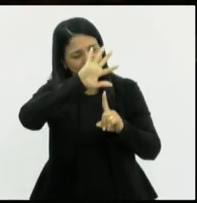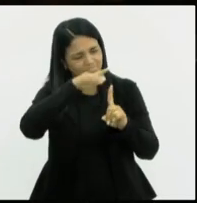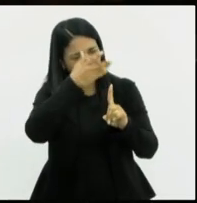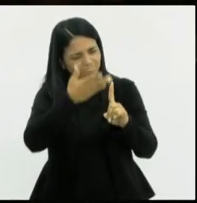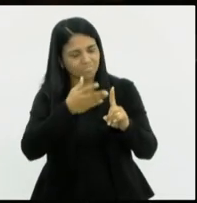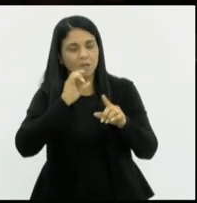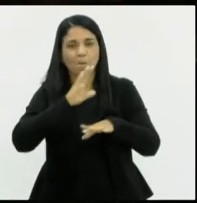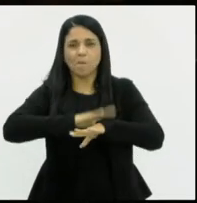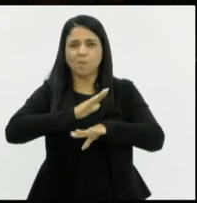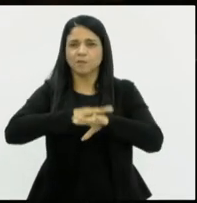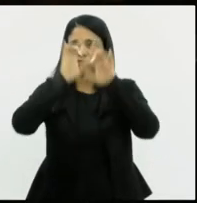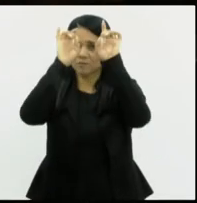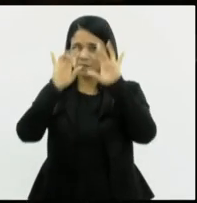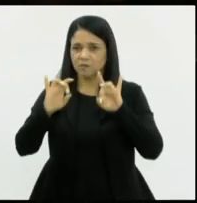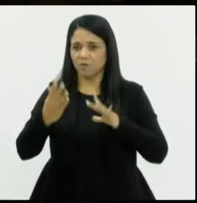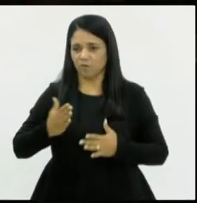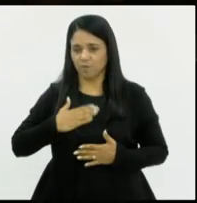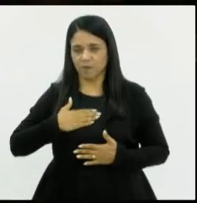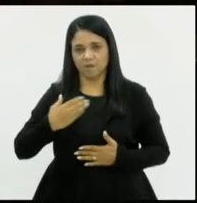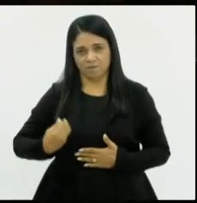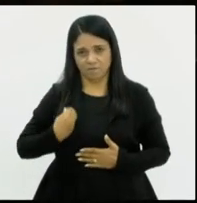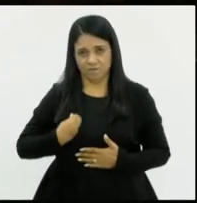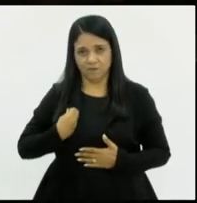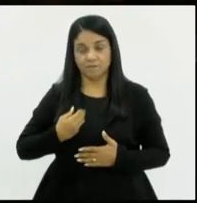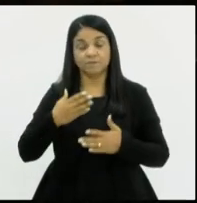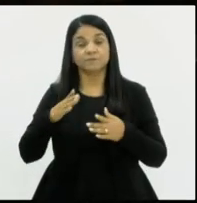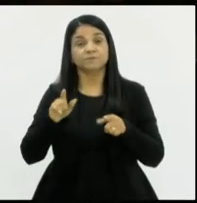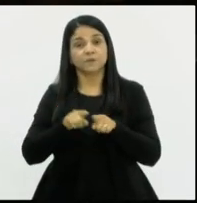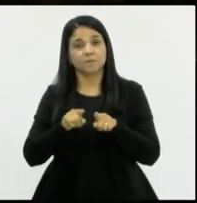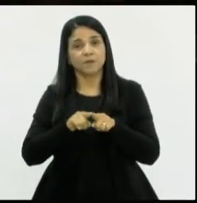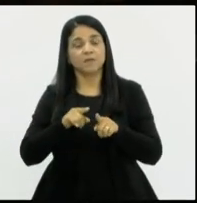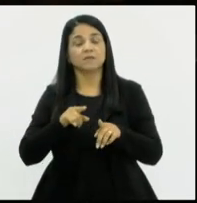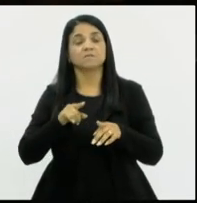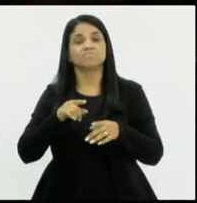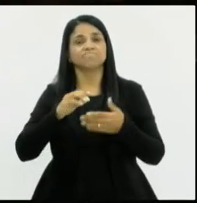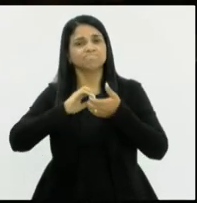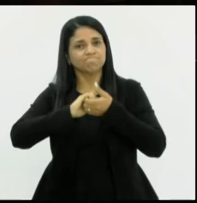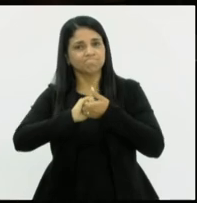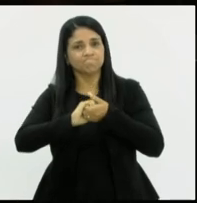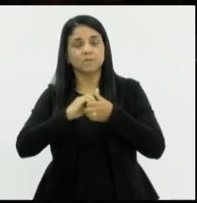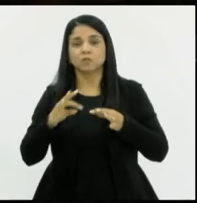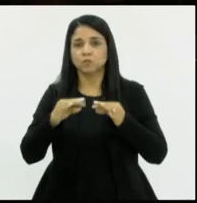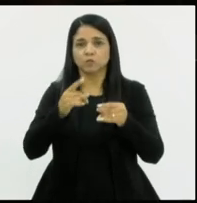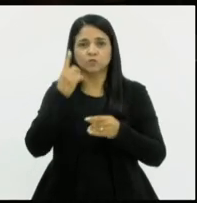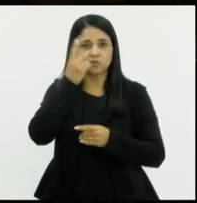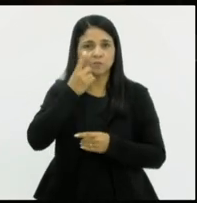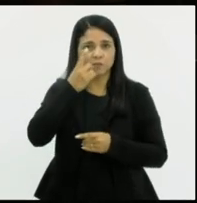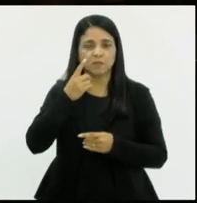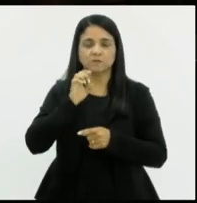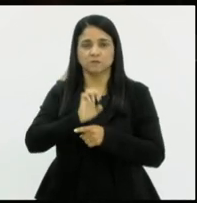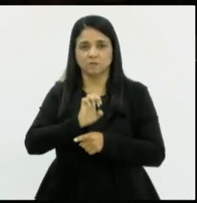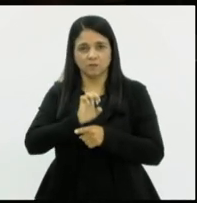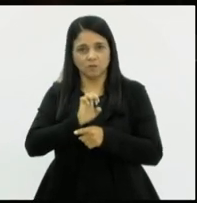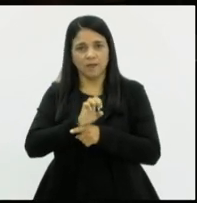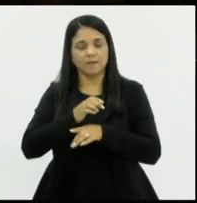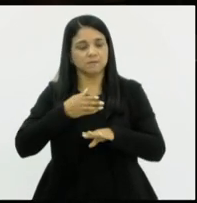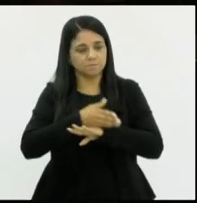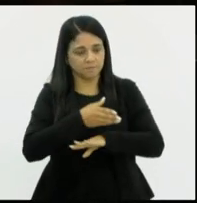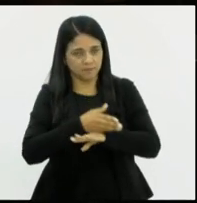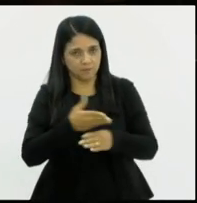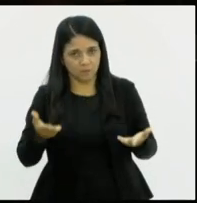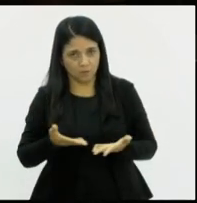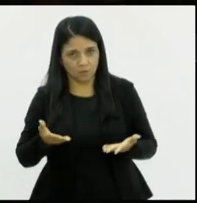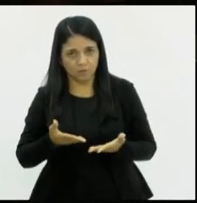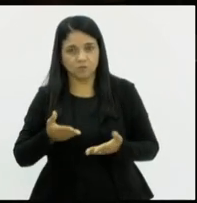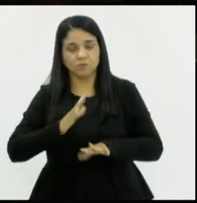tão especial na minha vida. Quero saudar também todos os deputados estaduais também que estão aqui, se encontram presentes